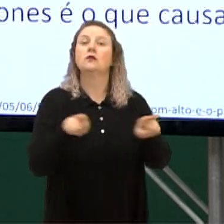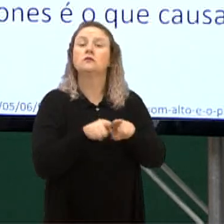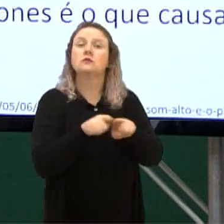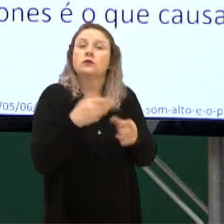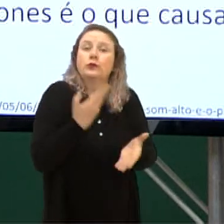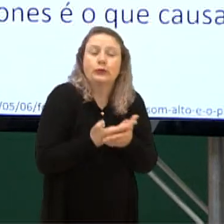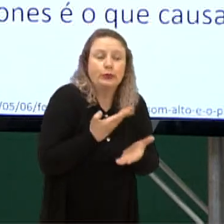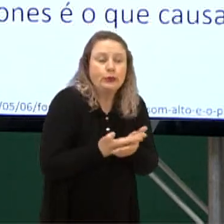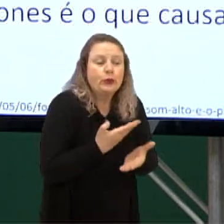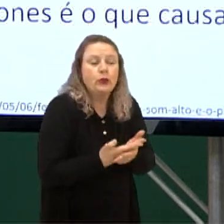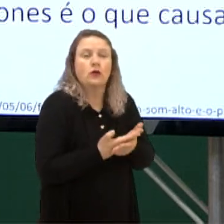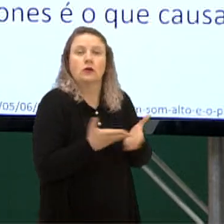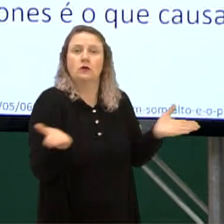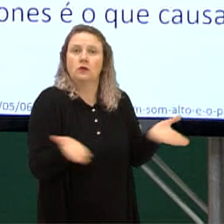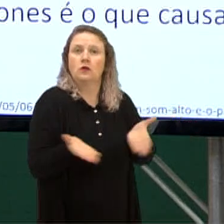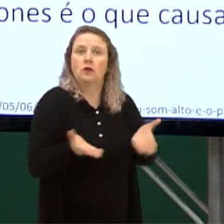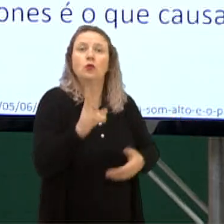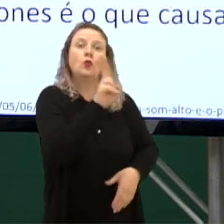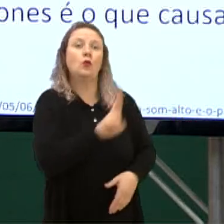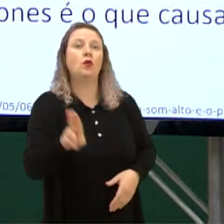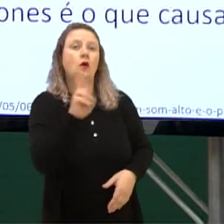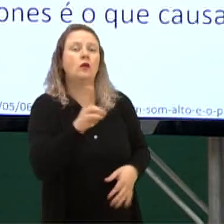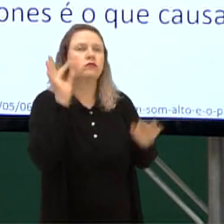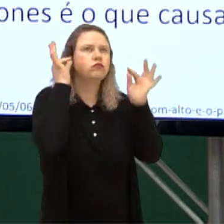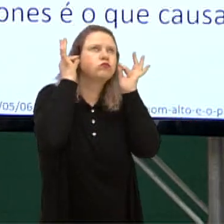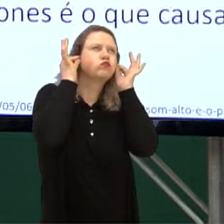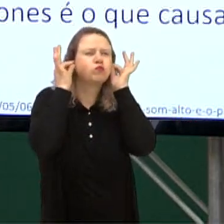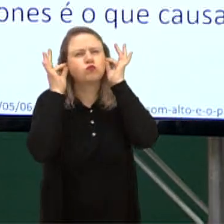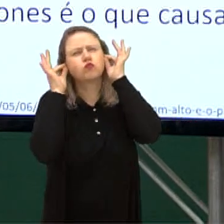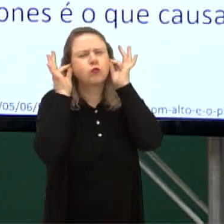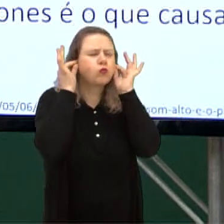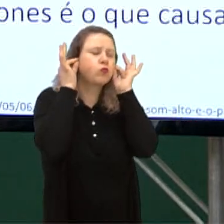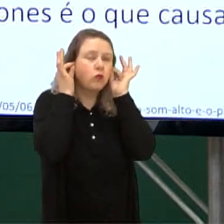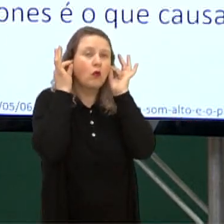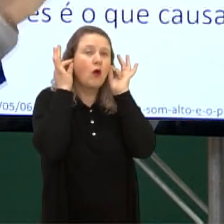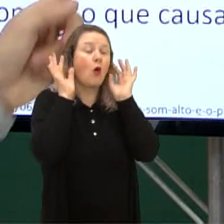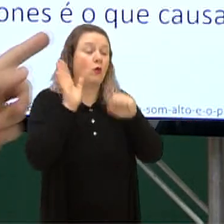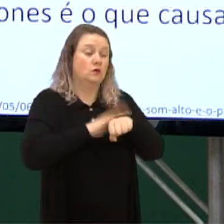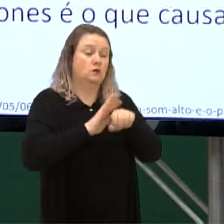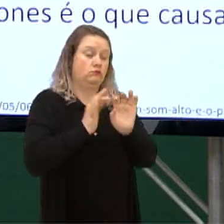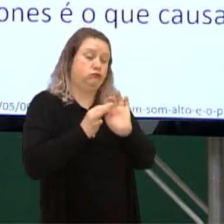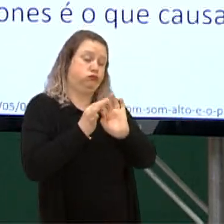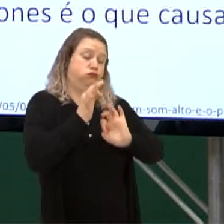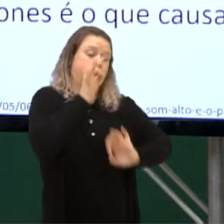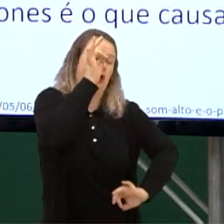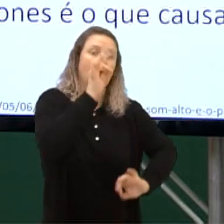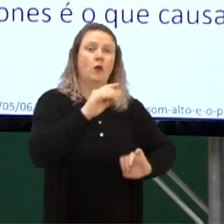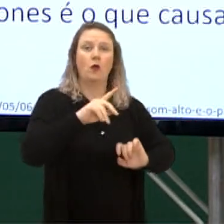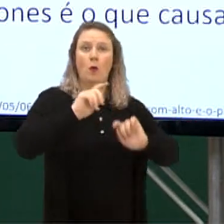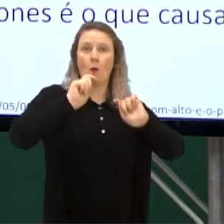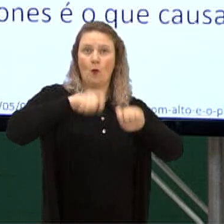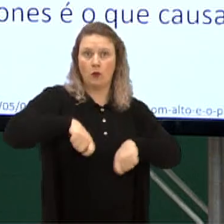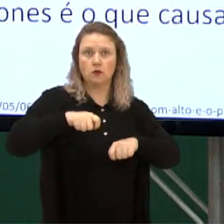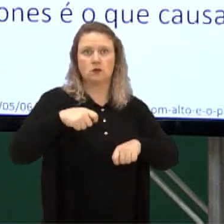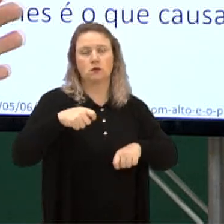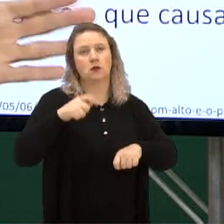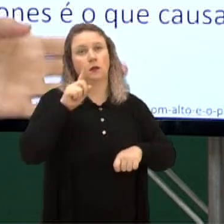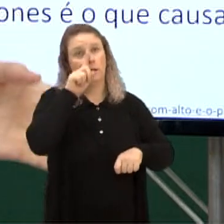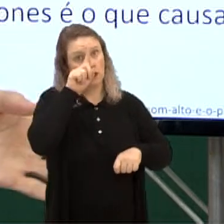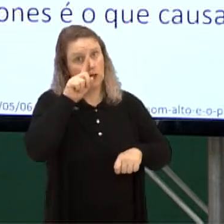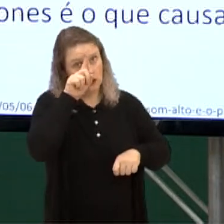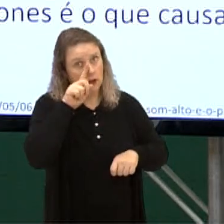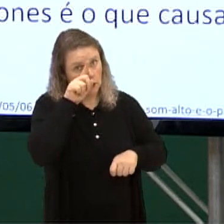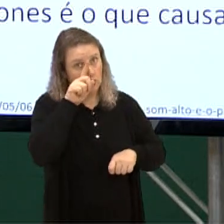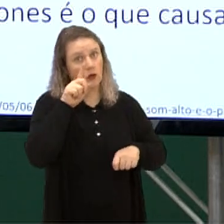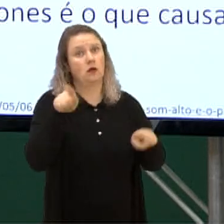hoje que quando a gente usa um fone por um tempo muito longo, que foi a reportagem disse assim, que é o som alto mais o